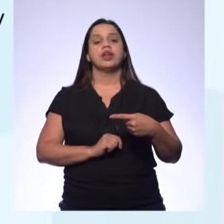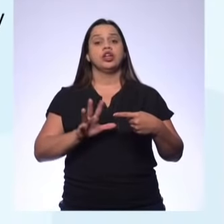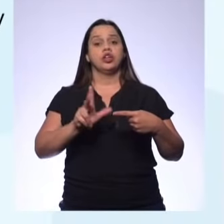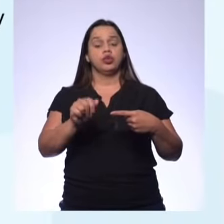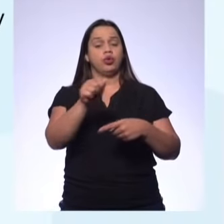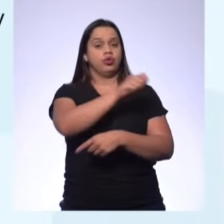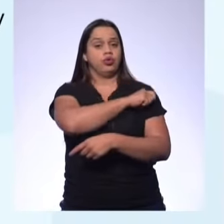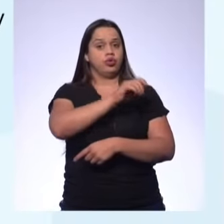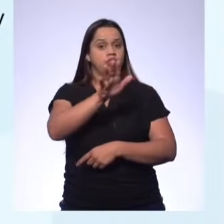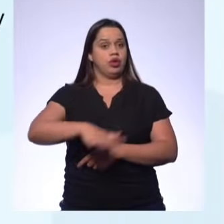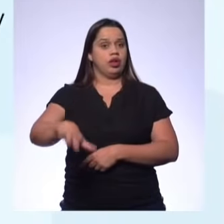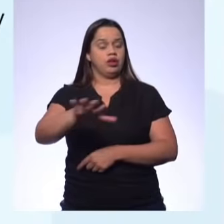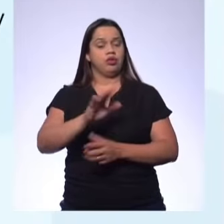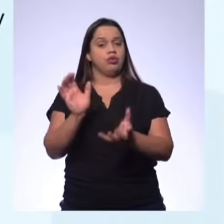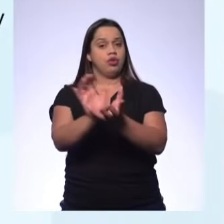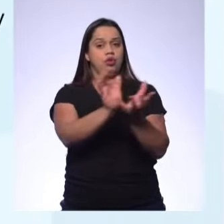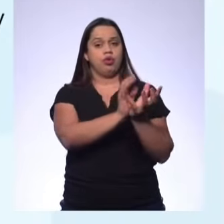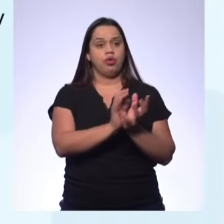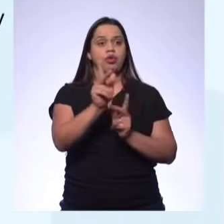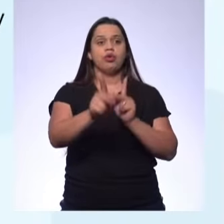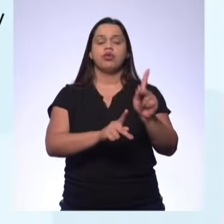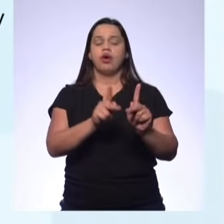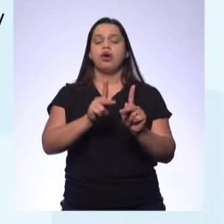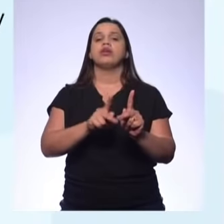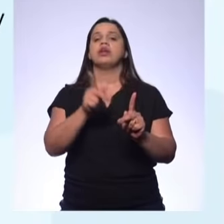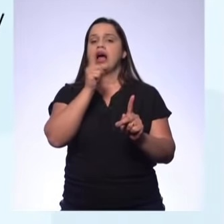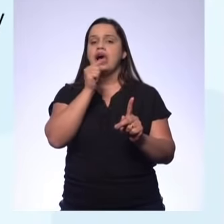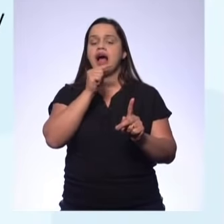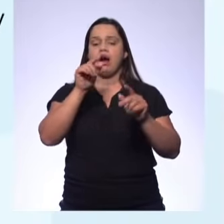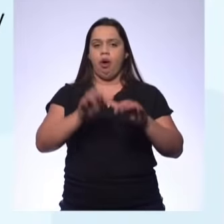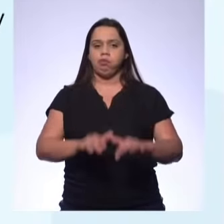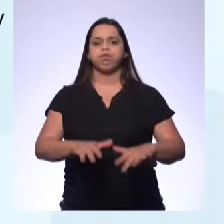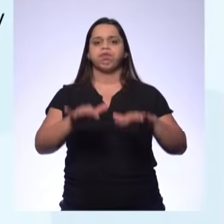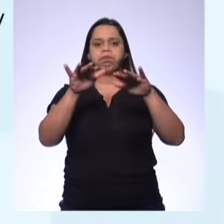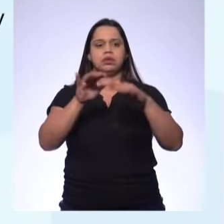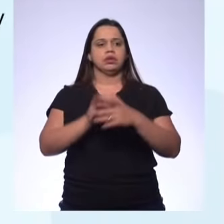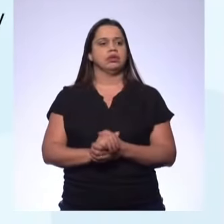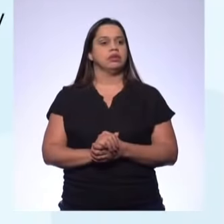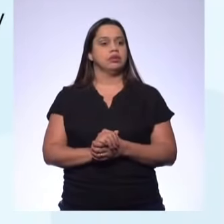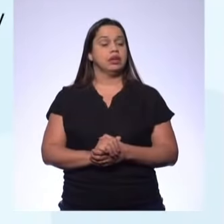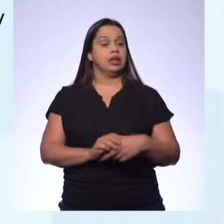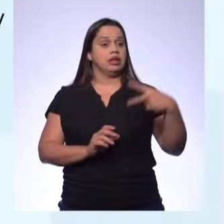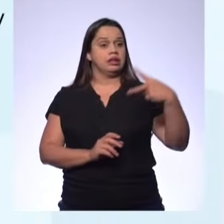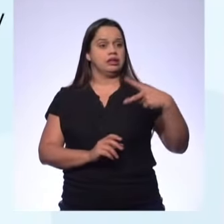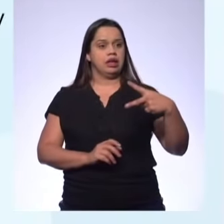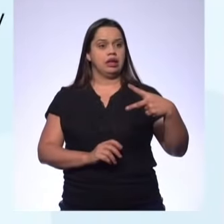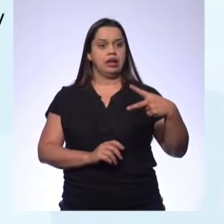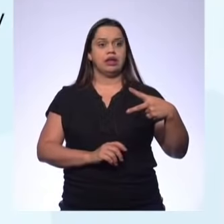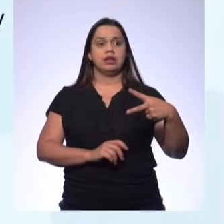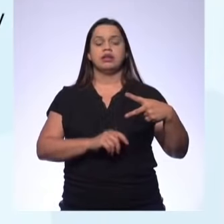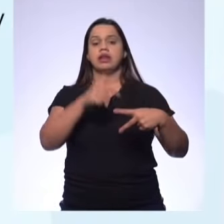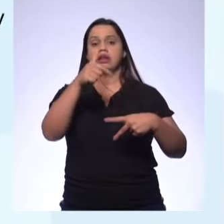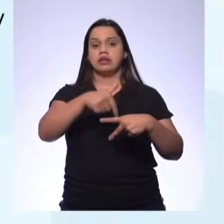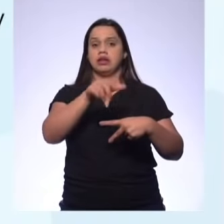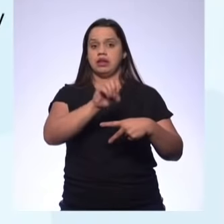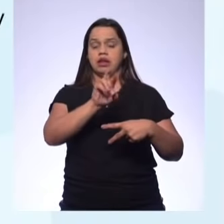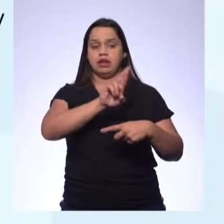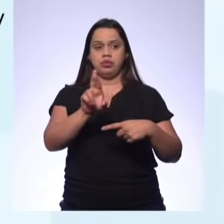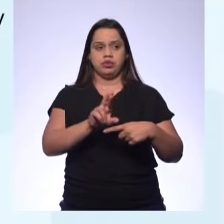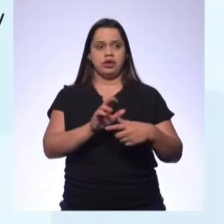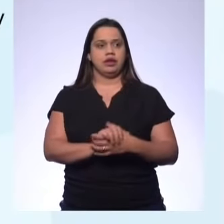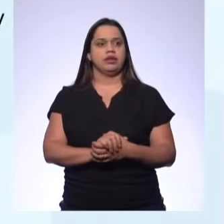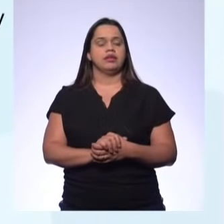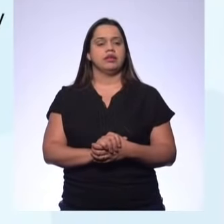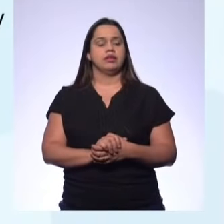estudantes disseram que as comunidades são afetadas por enchentes. A segunda, the second. 70%